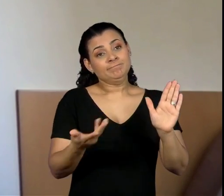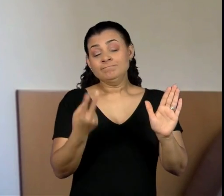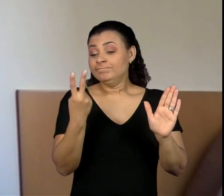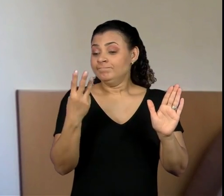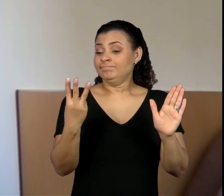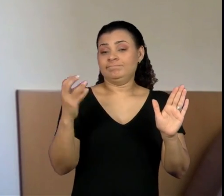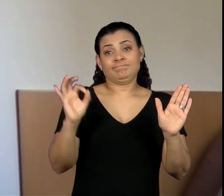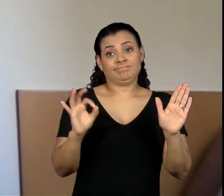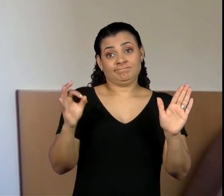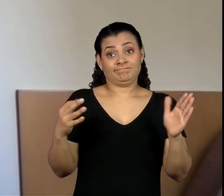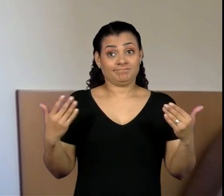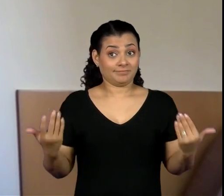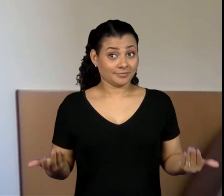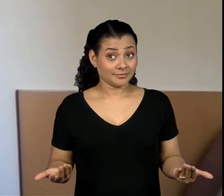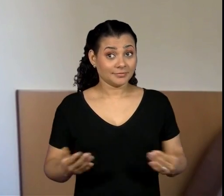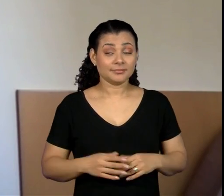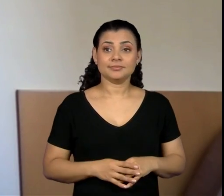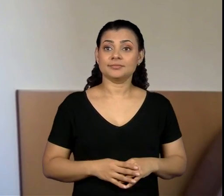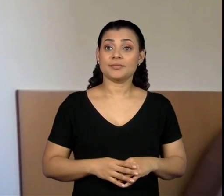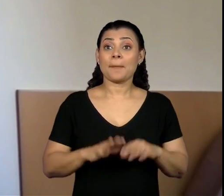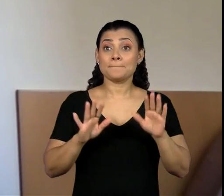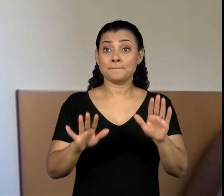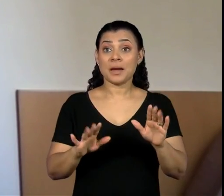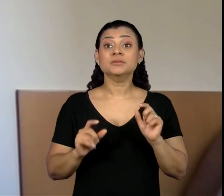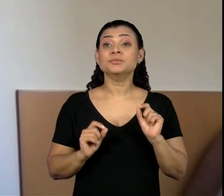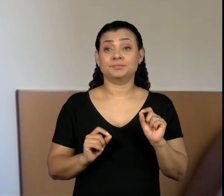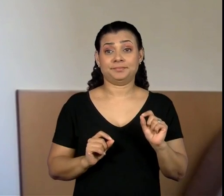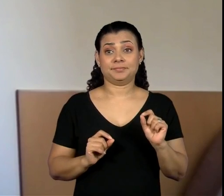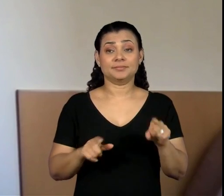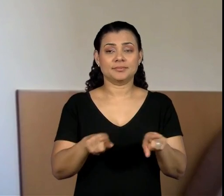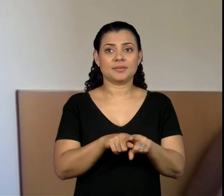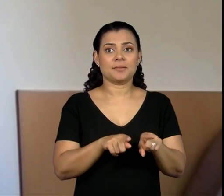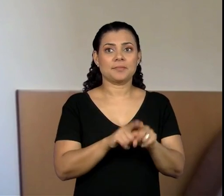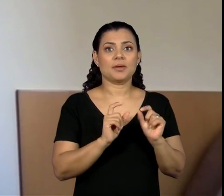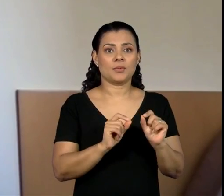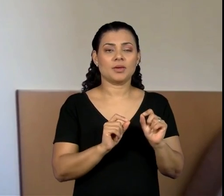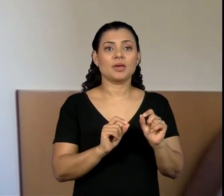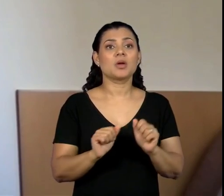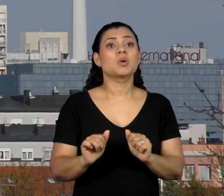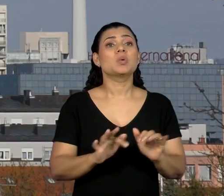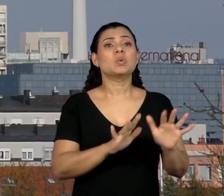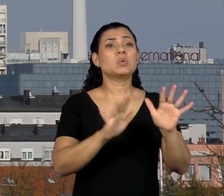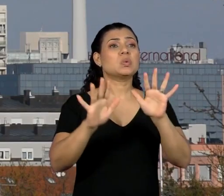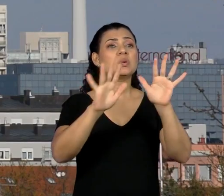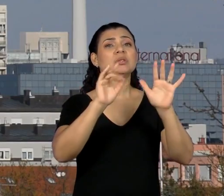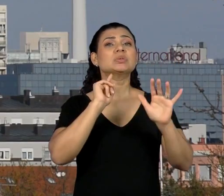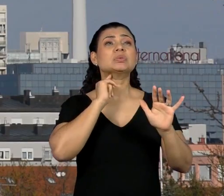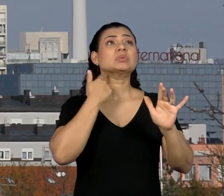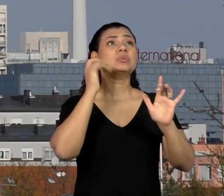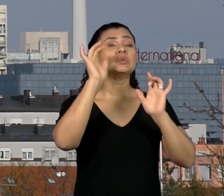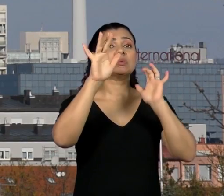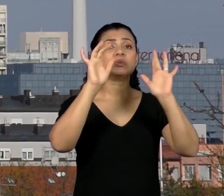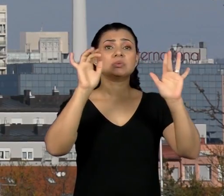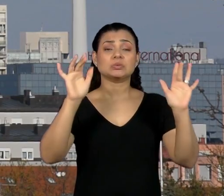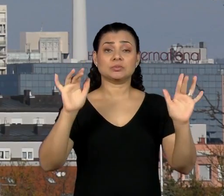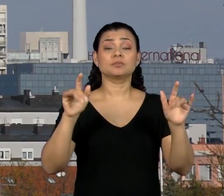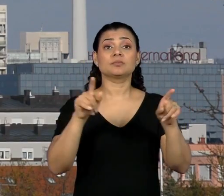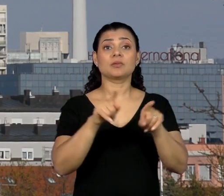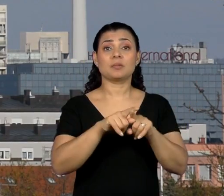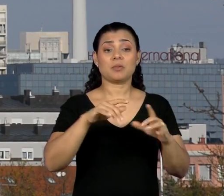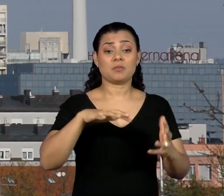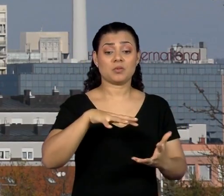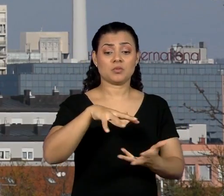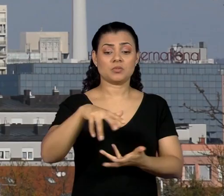Ou seja, enquanto a contribuição das emissões fósseis para as emissões totais